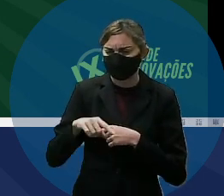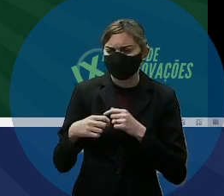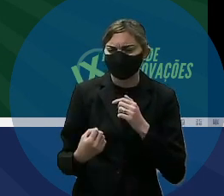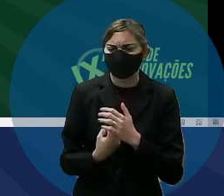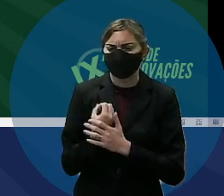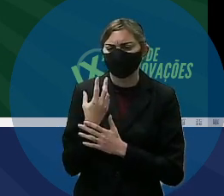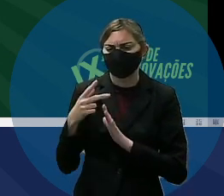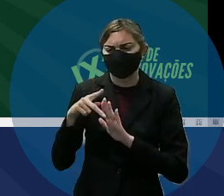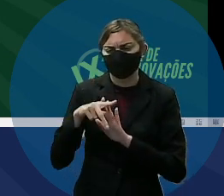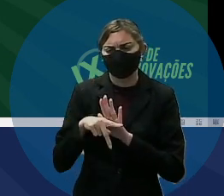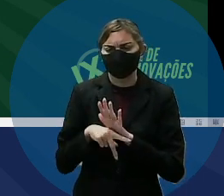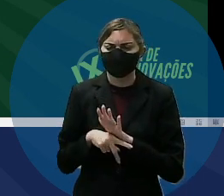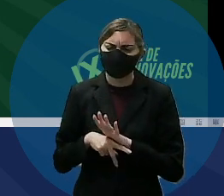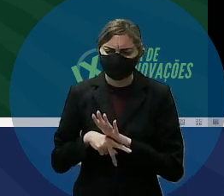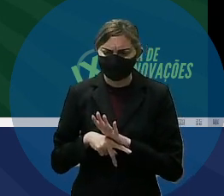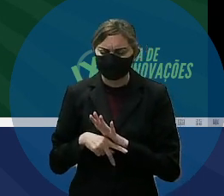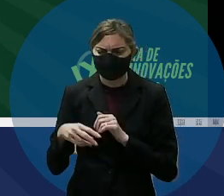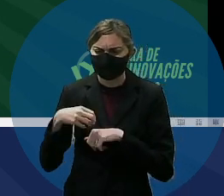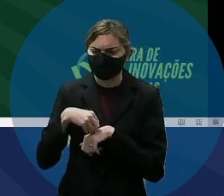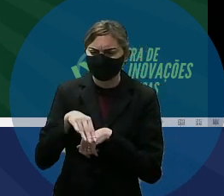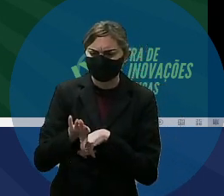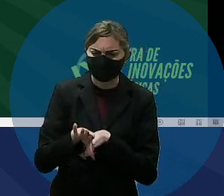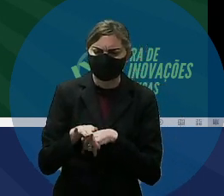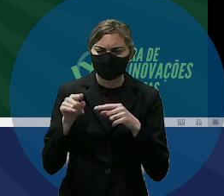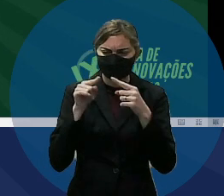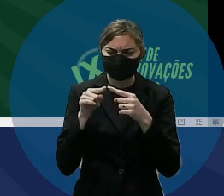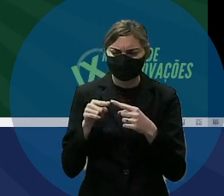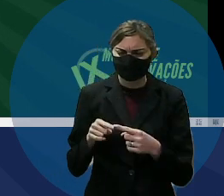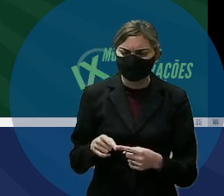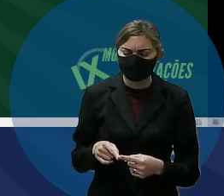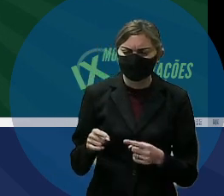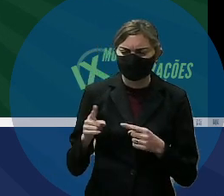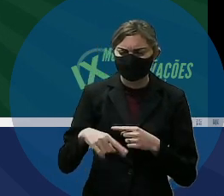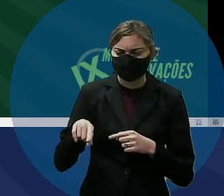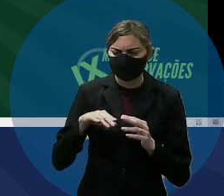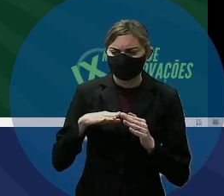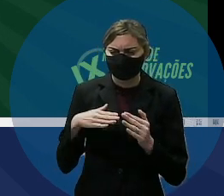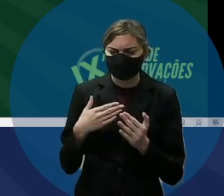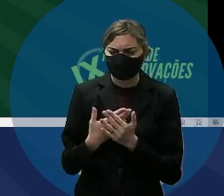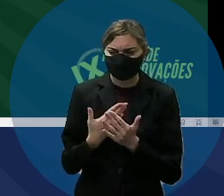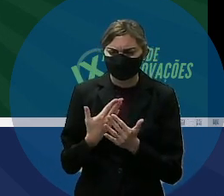projeto e passamos a aplicá-lo na nossa escola.